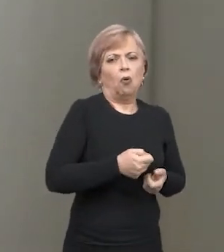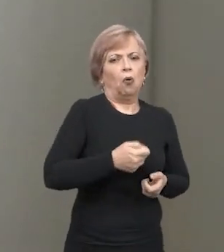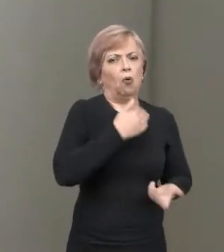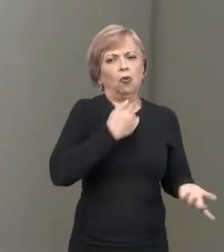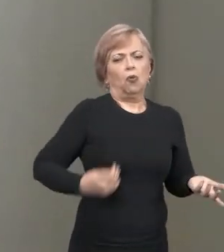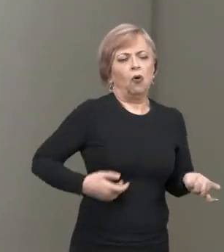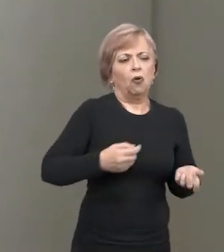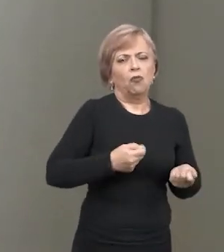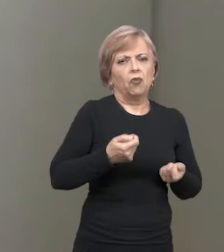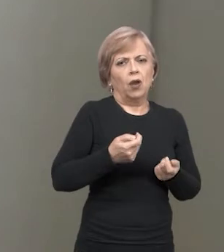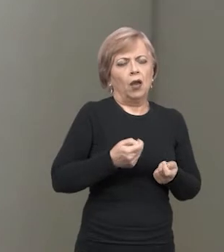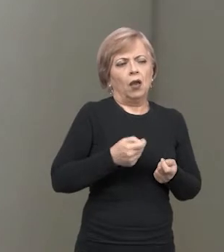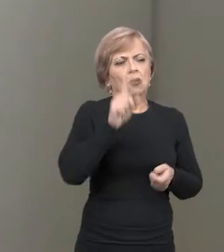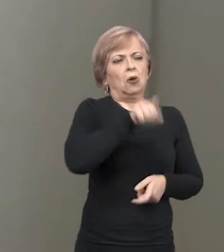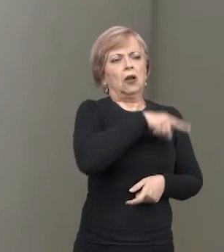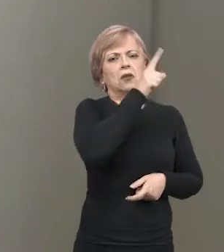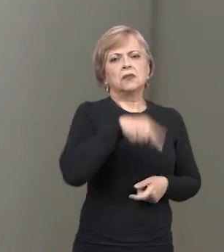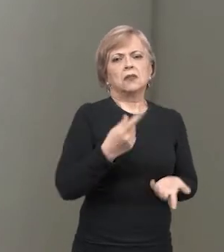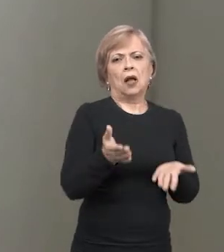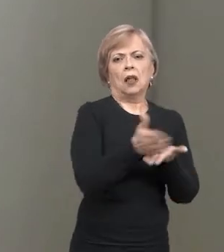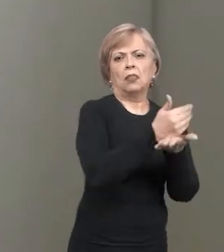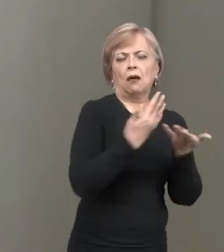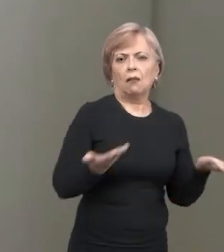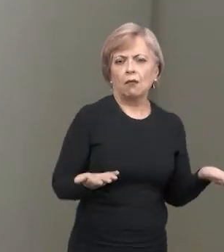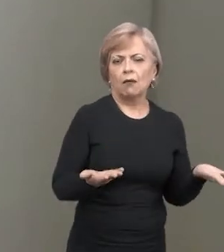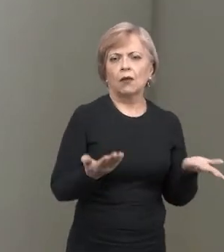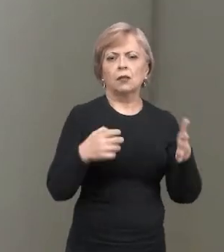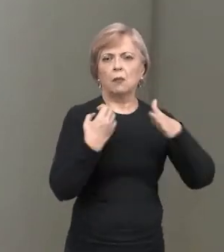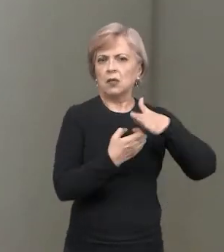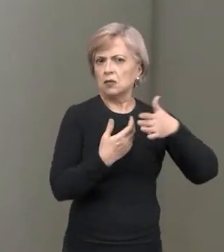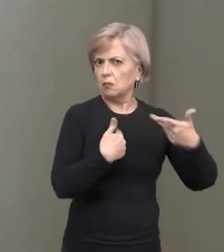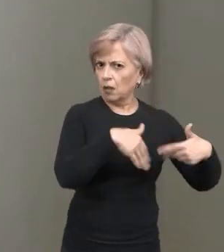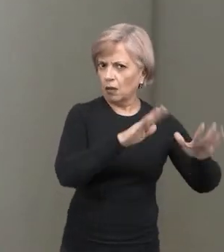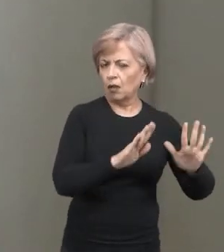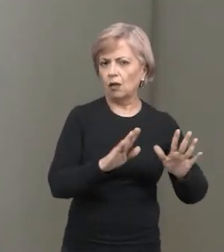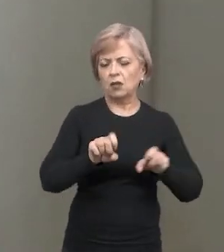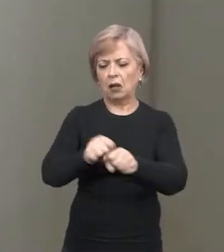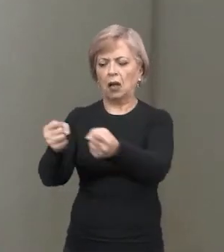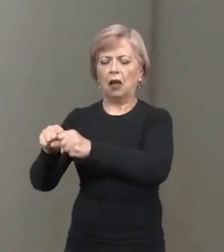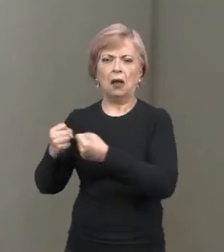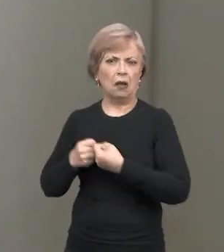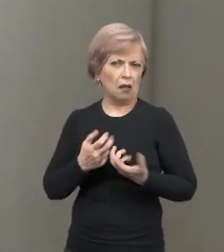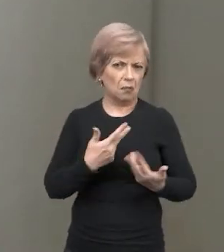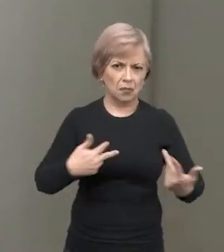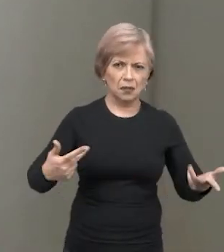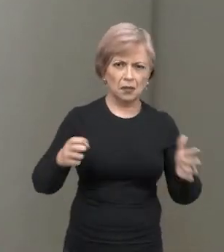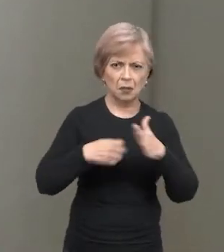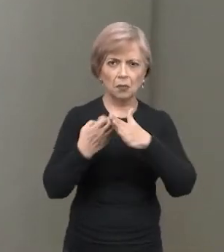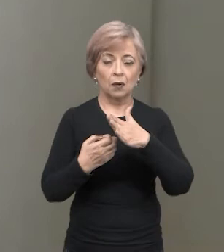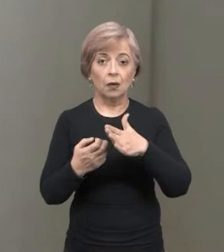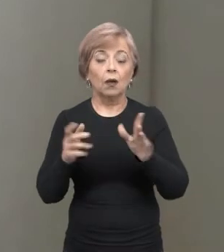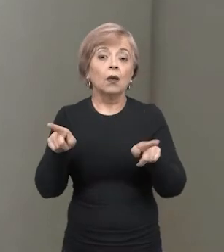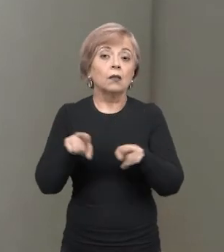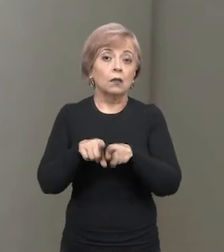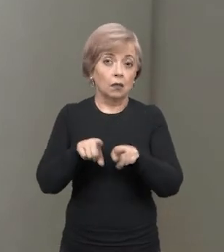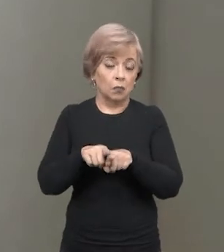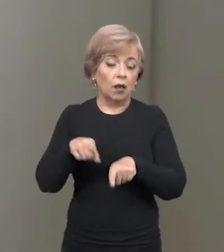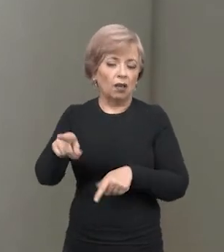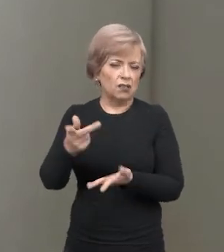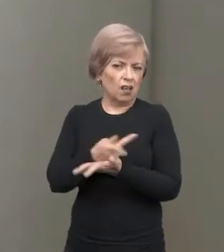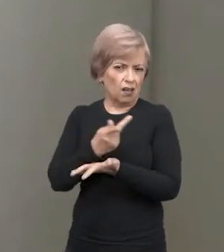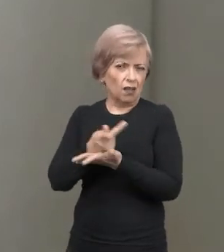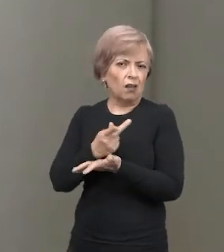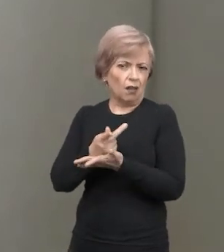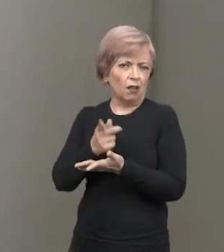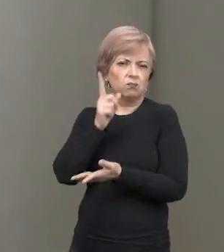outro, quebrando a mola mestra da economia, que quase sempre eles quebram, e admitindo esses erros, eu acho que